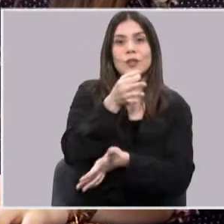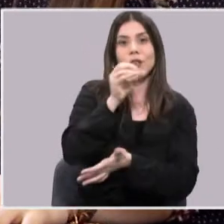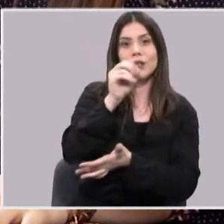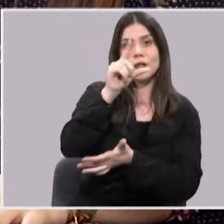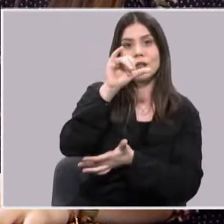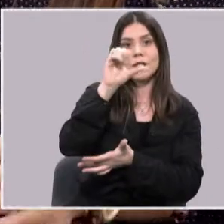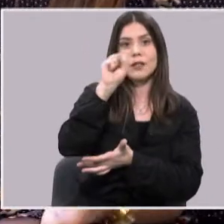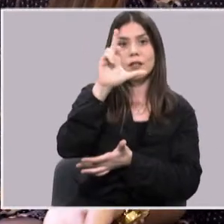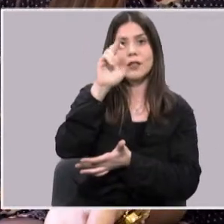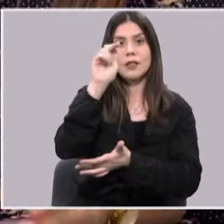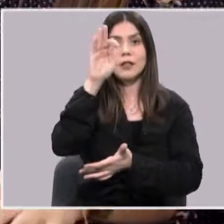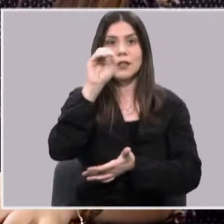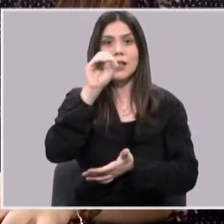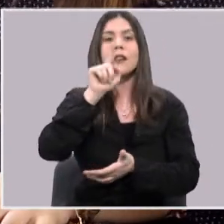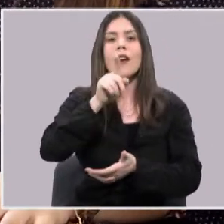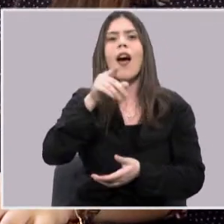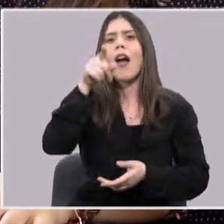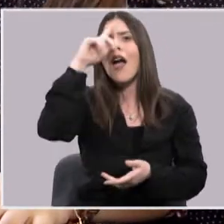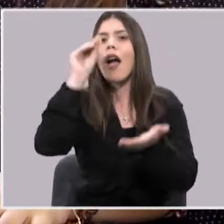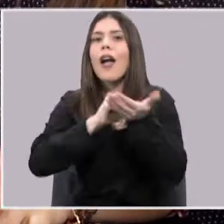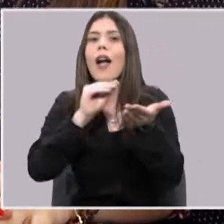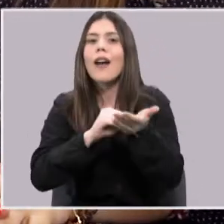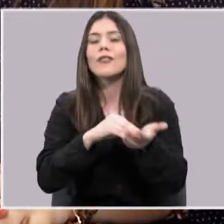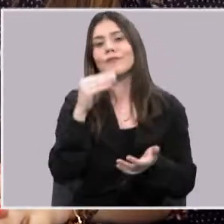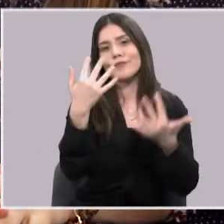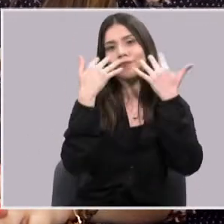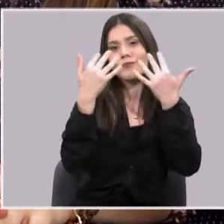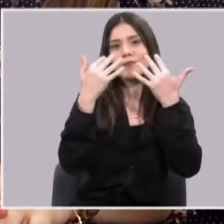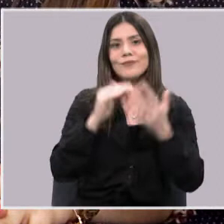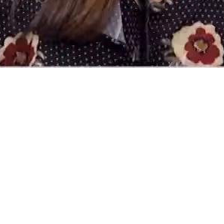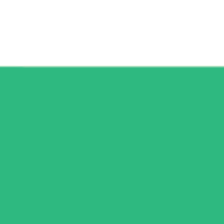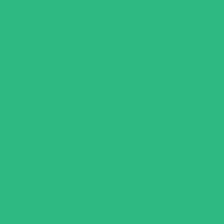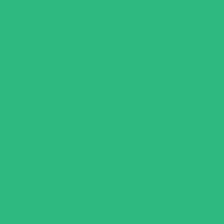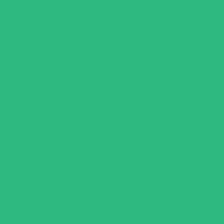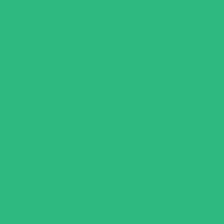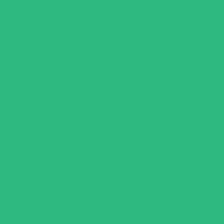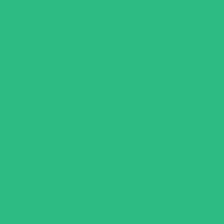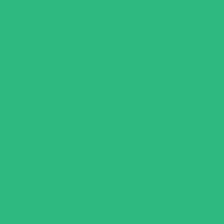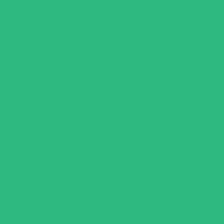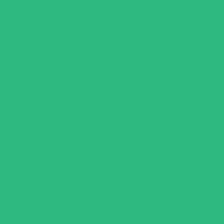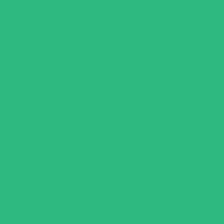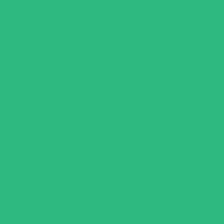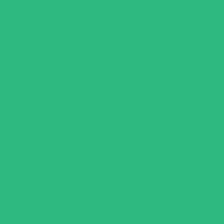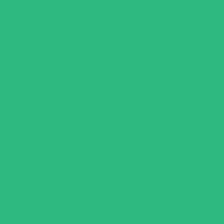que criou o Polígrafo, o jornal digital português que detecta fake news.